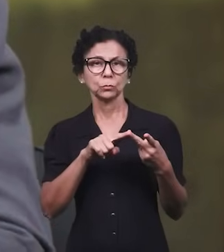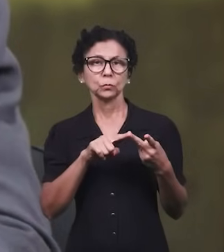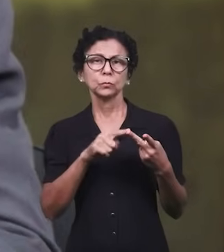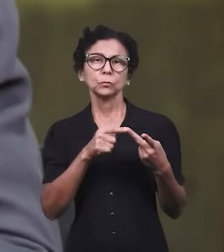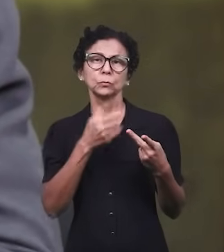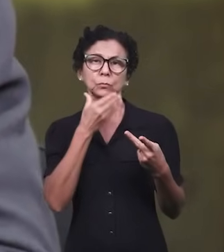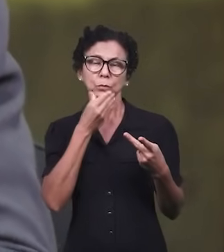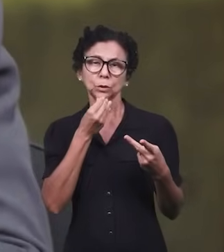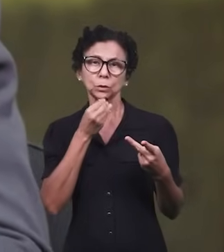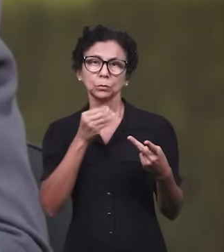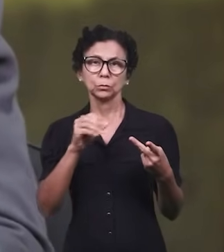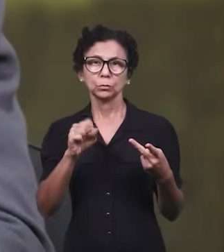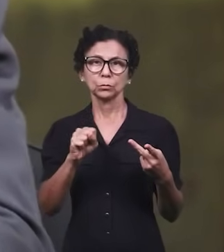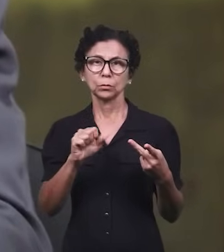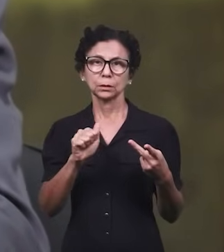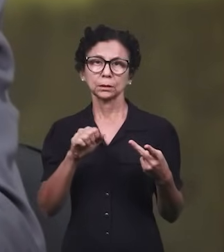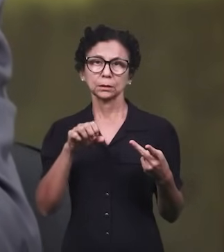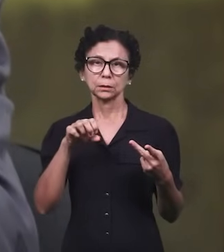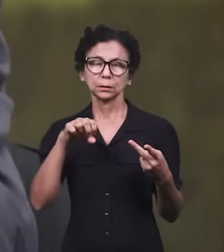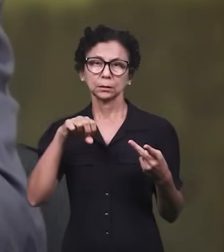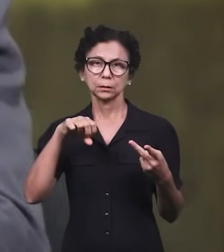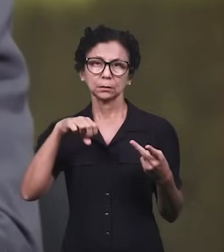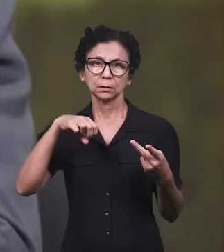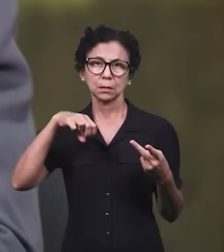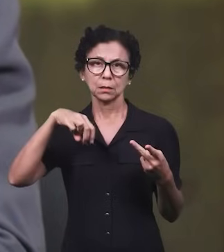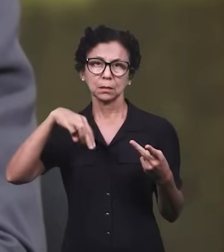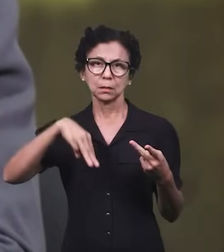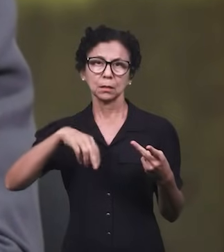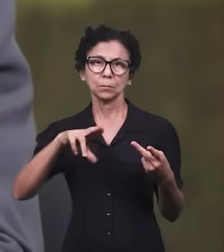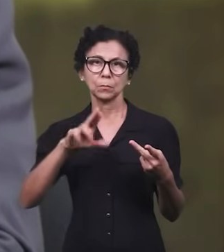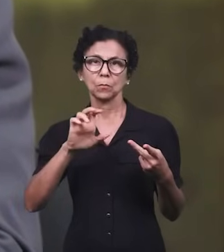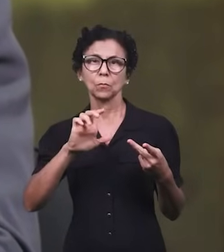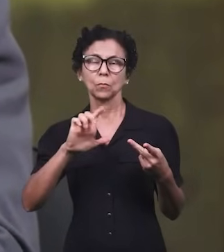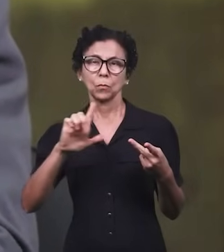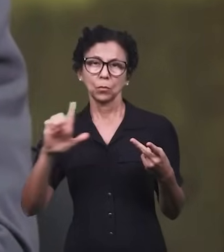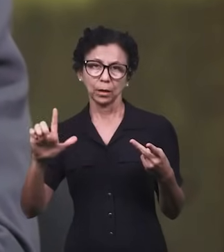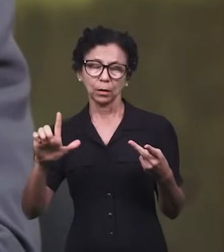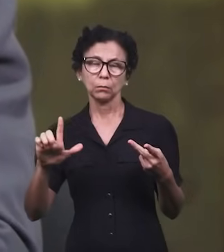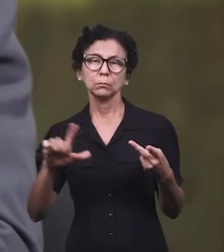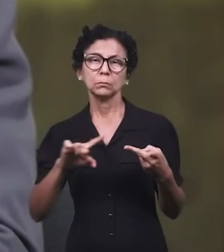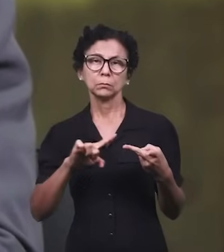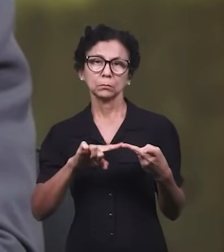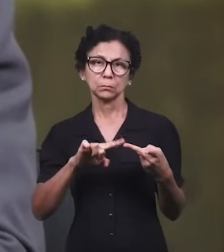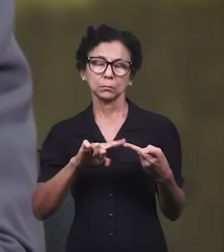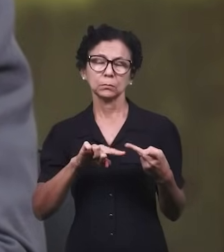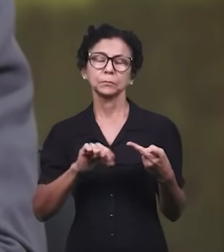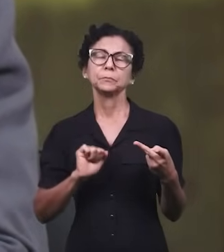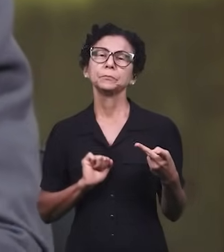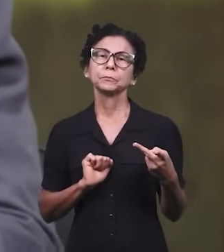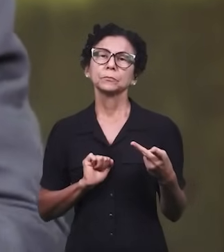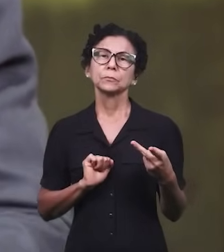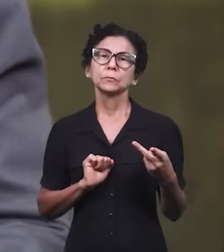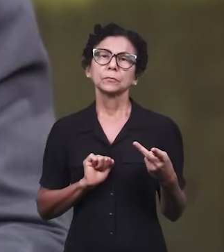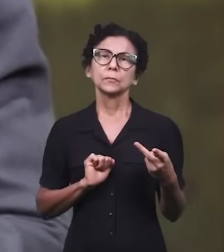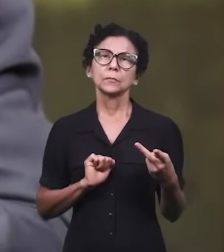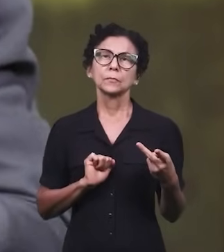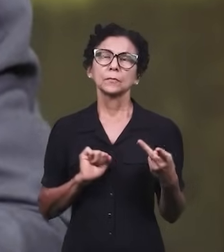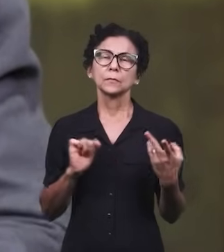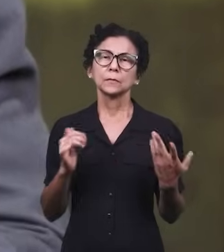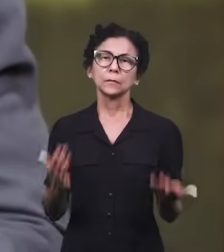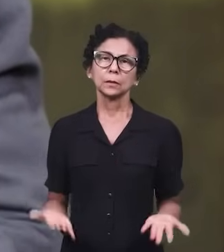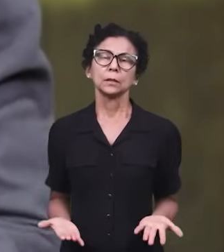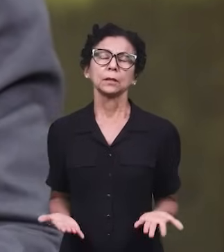se tornaria mãe, né? Porque ela era estéril. Quando ela faz a oração, ela tinha essa batalha na sua